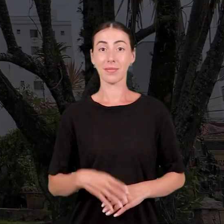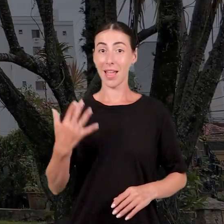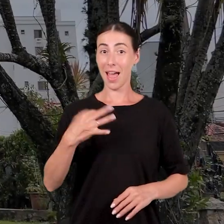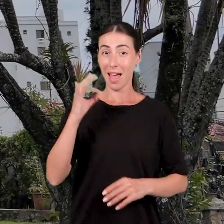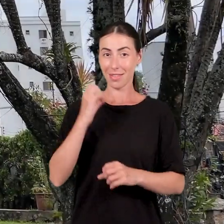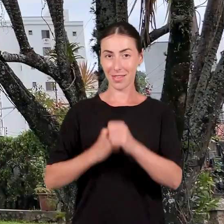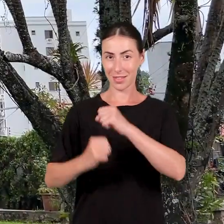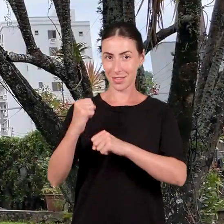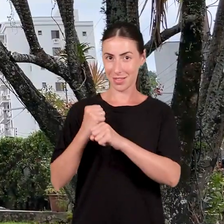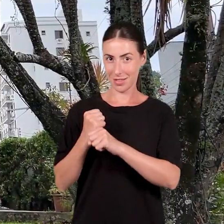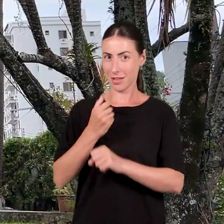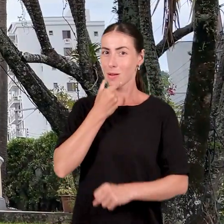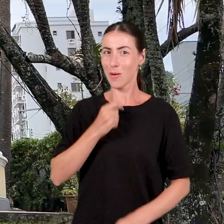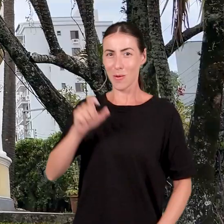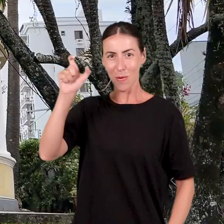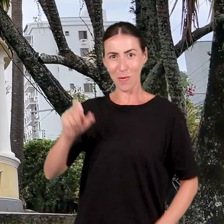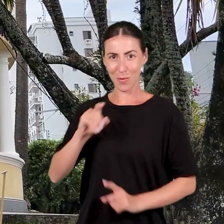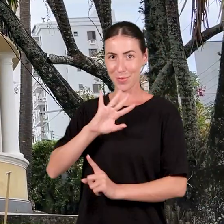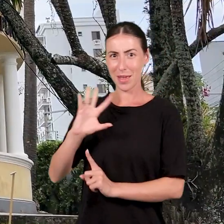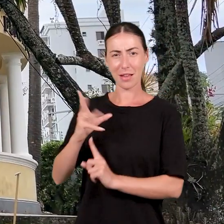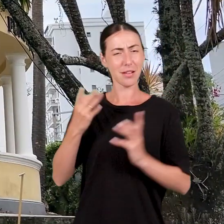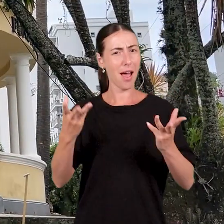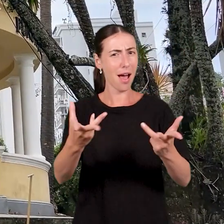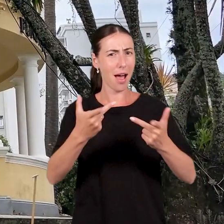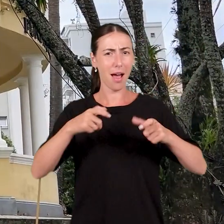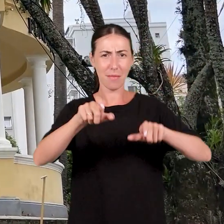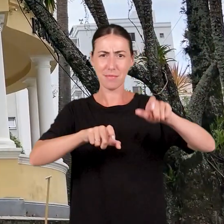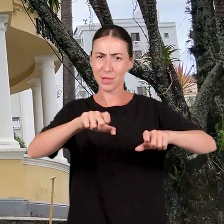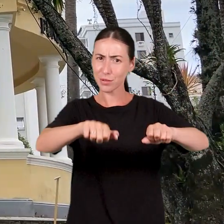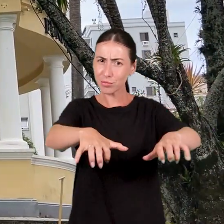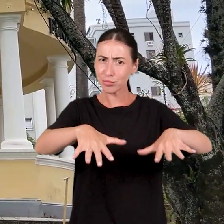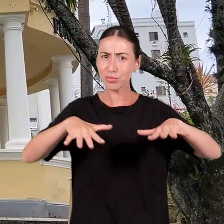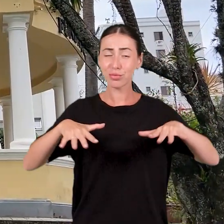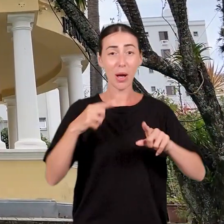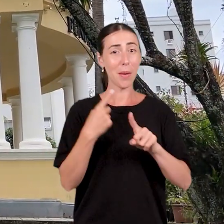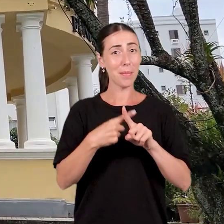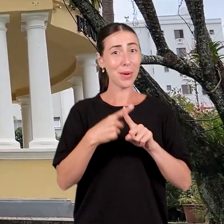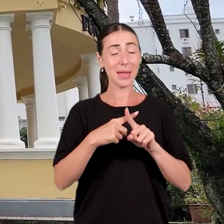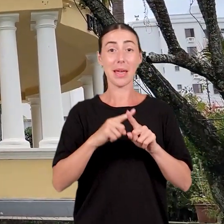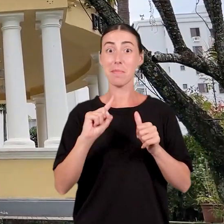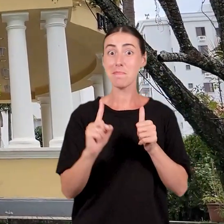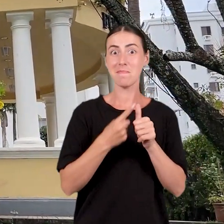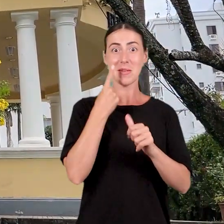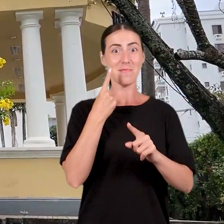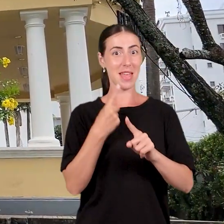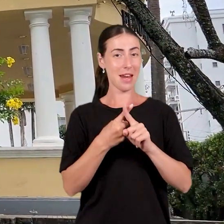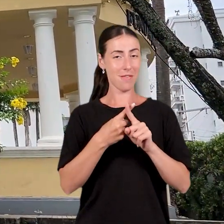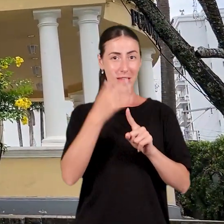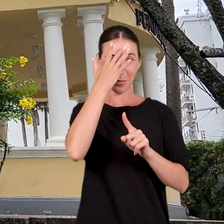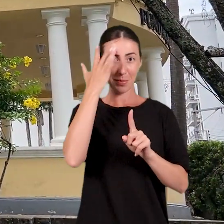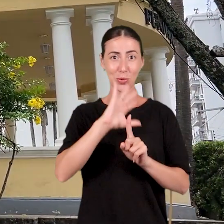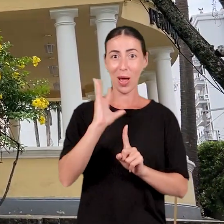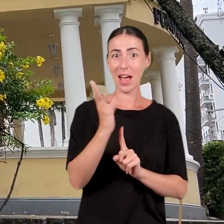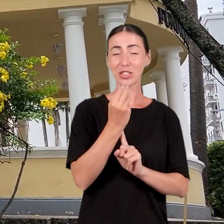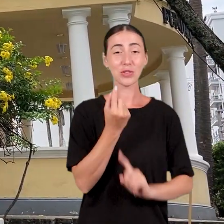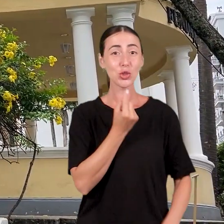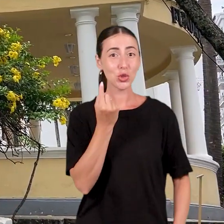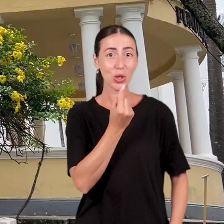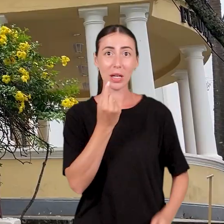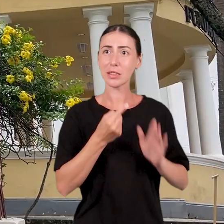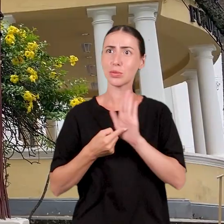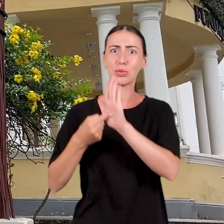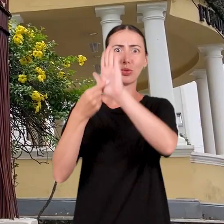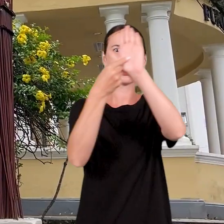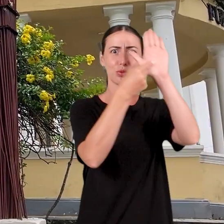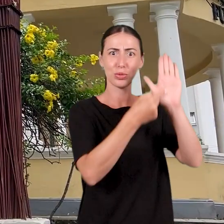Há uma década, Paulo Gaiardi encantou o público a ser o primeiro artista a preencher todos os espaços da Fundação Cultural Badesc. Sua